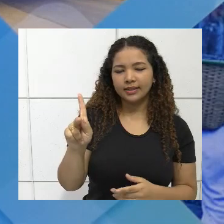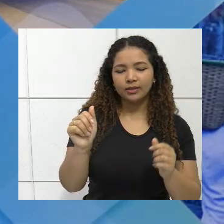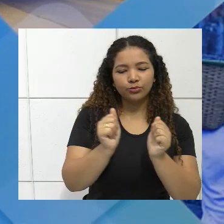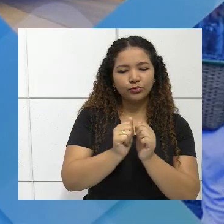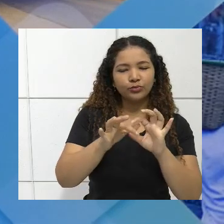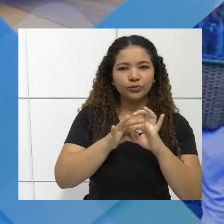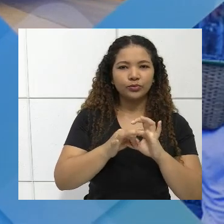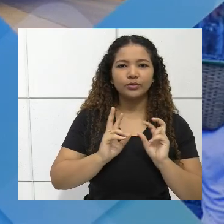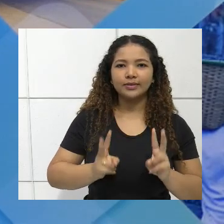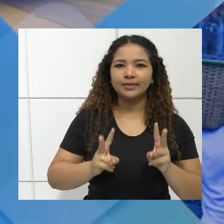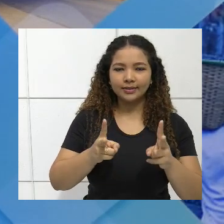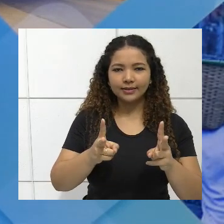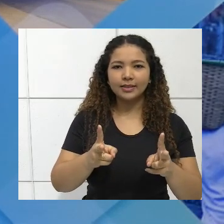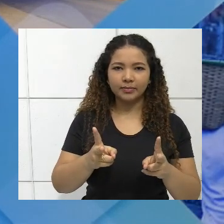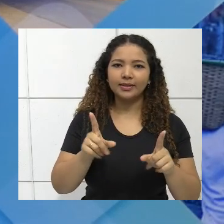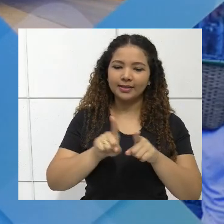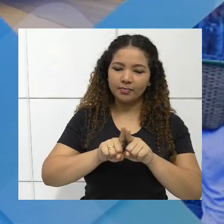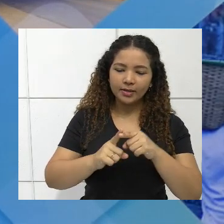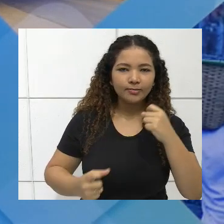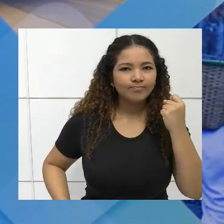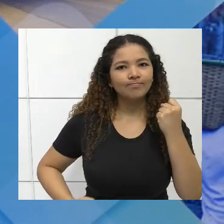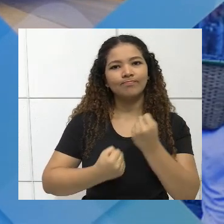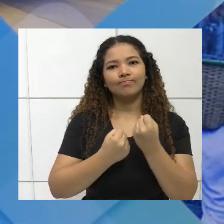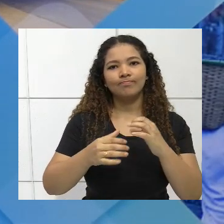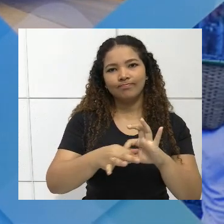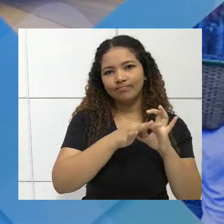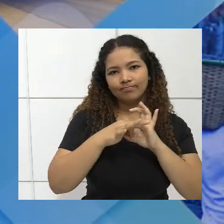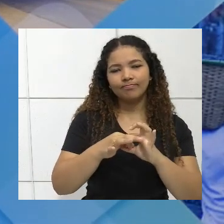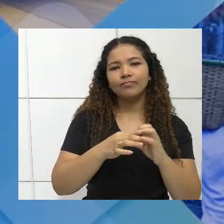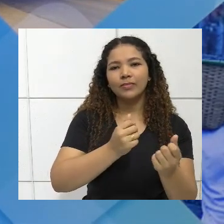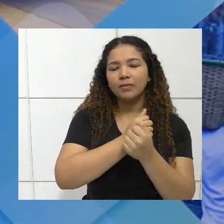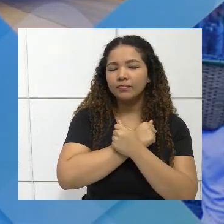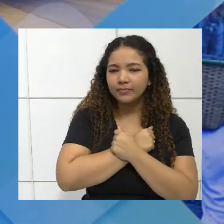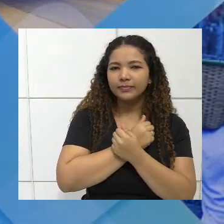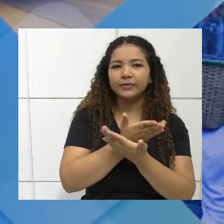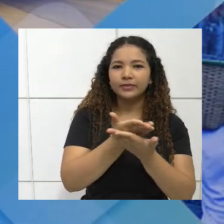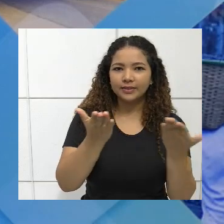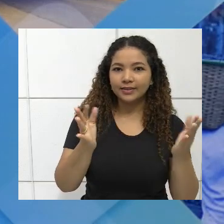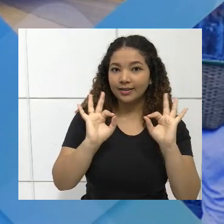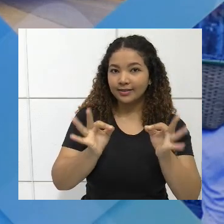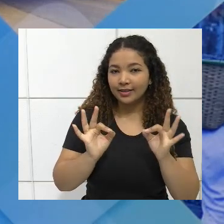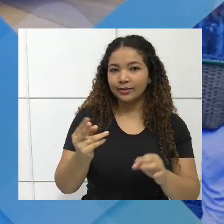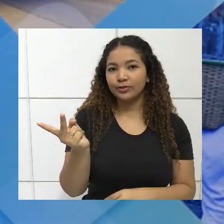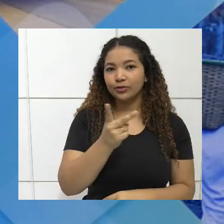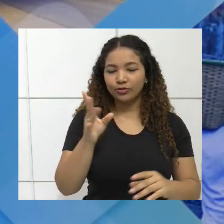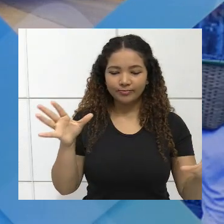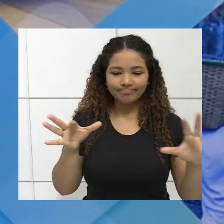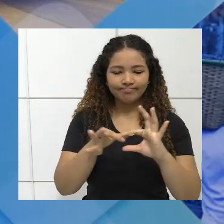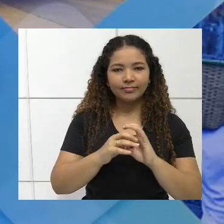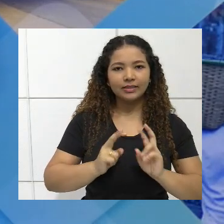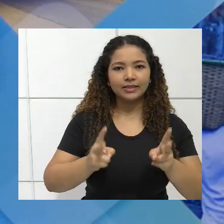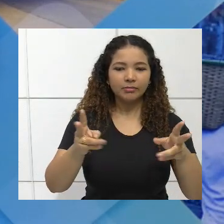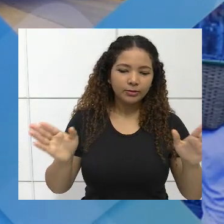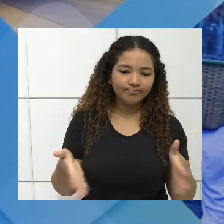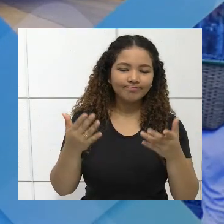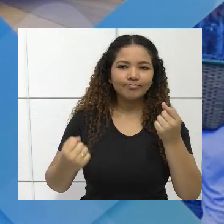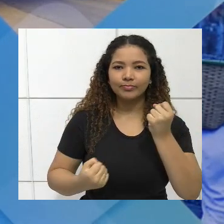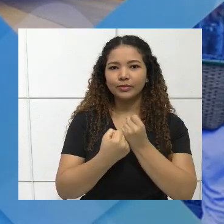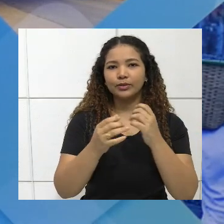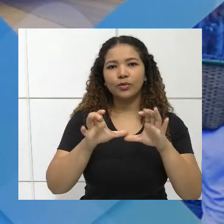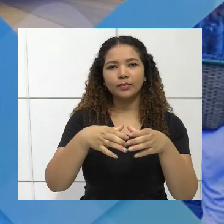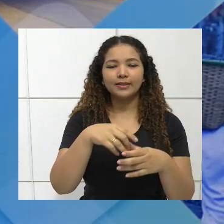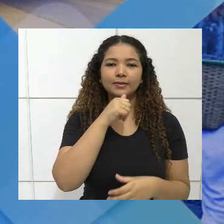TV, um contribuinte também do nosso povo. Quaresma, um grande abraço para você. Deu certo, você e sua esposa sempre contribuindo com a nossa